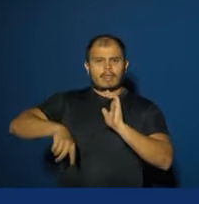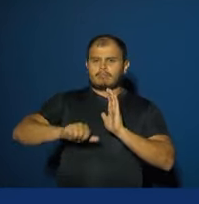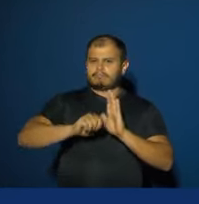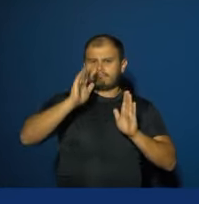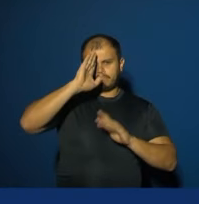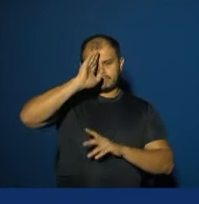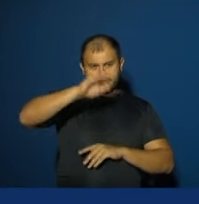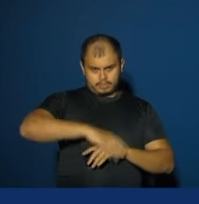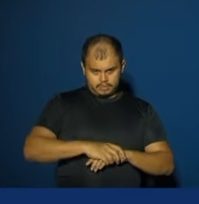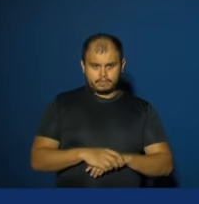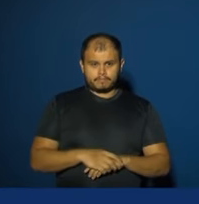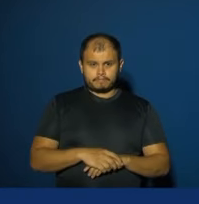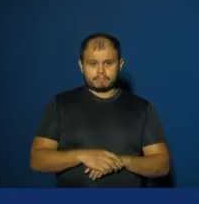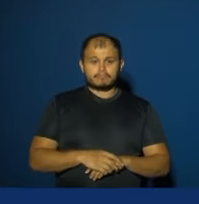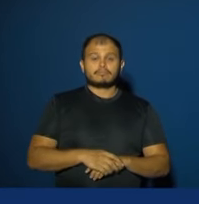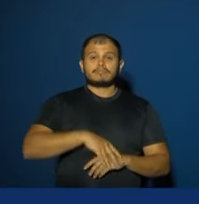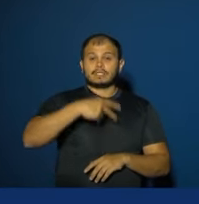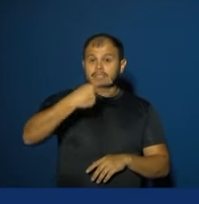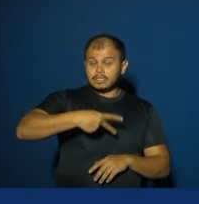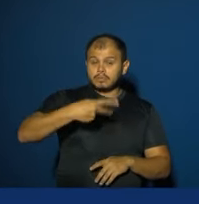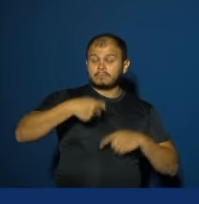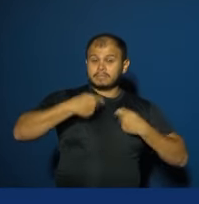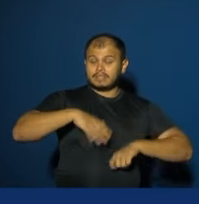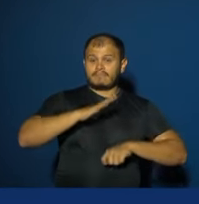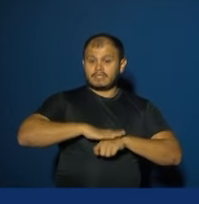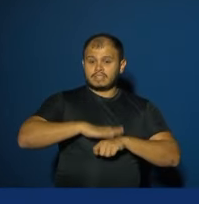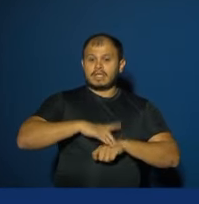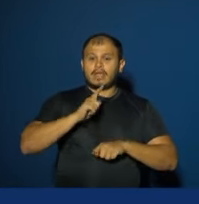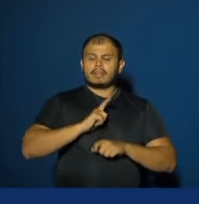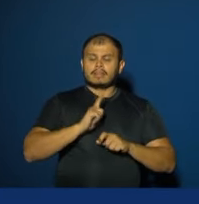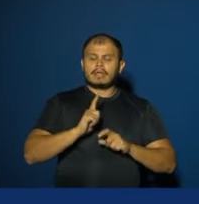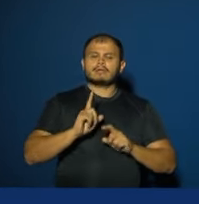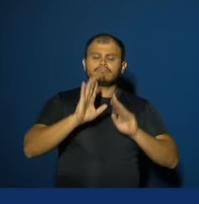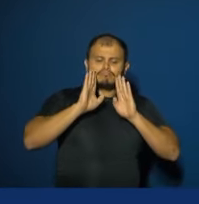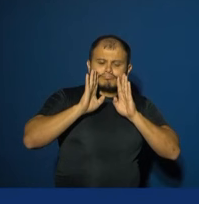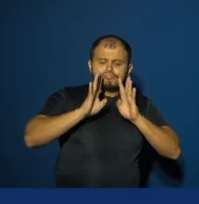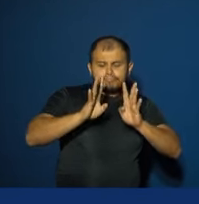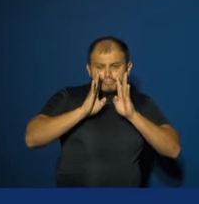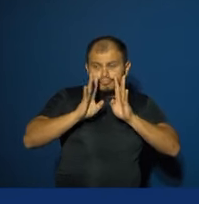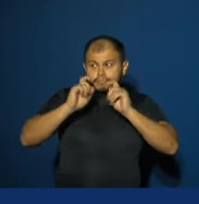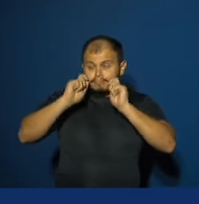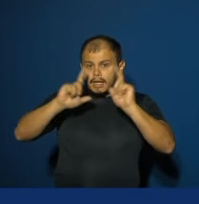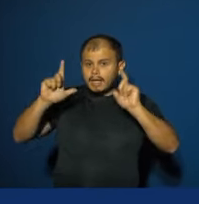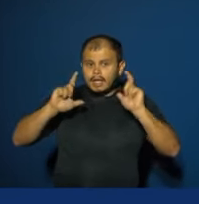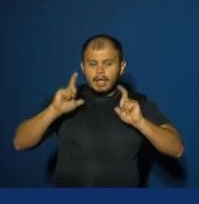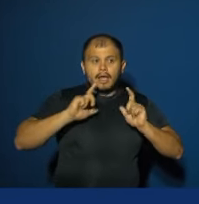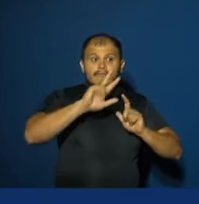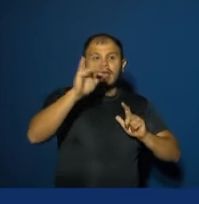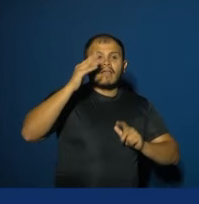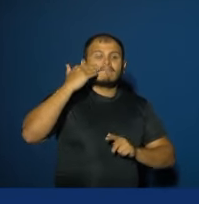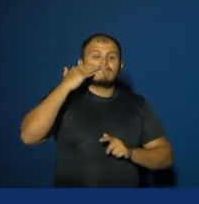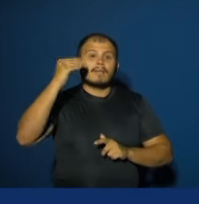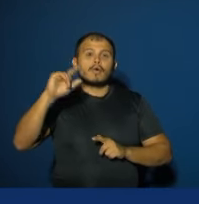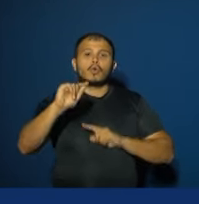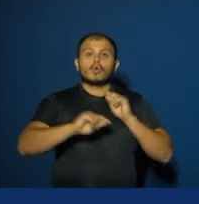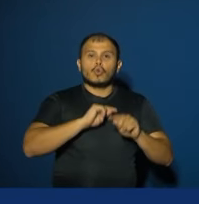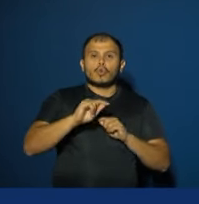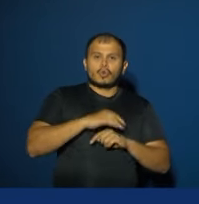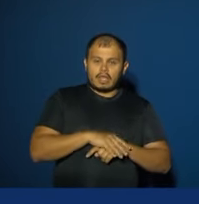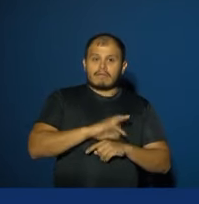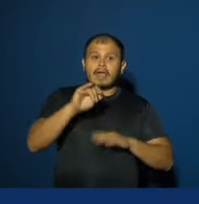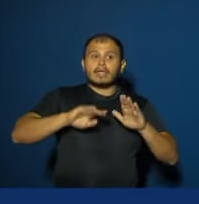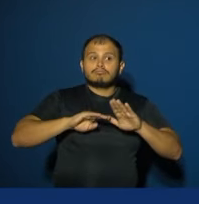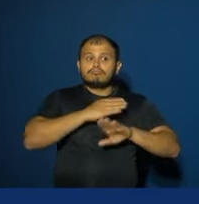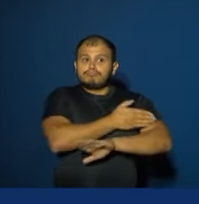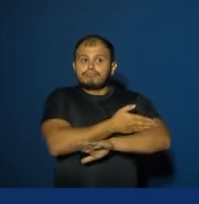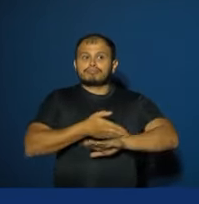segunda coisa que eu acho que a gente tem que continuar sendo realmente ligado nessa coisa de tendências então Eh conseguir trazer